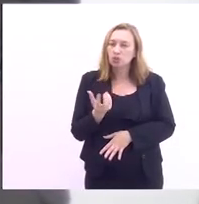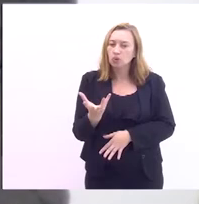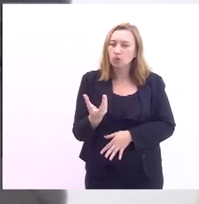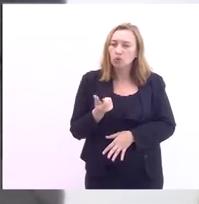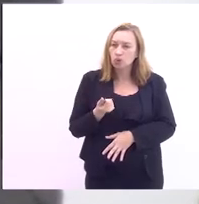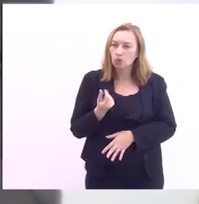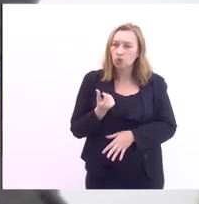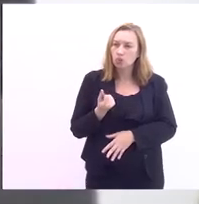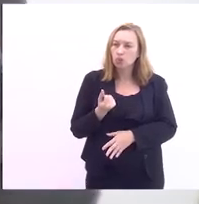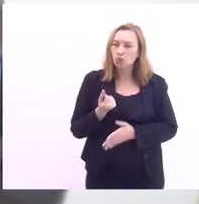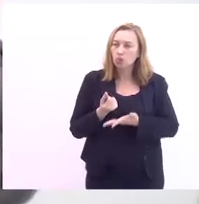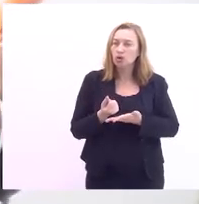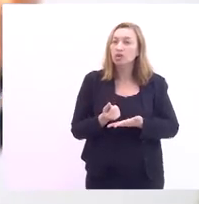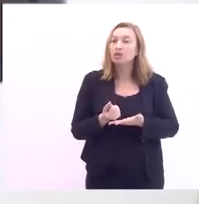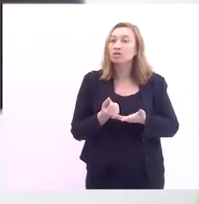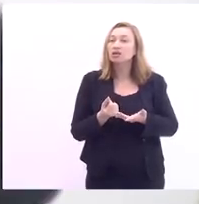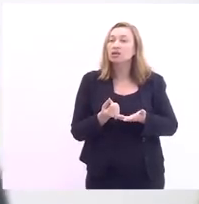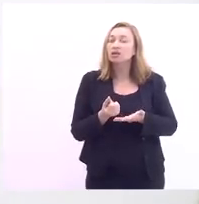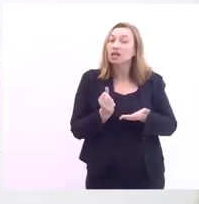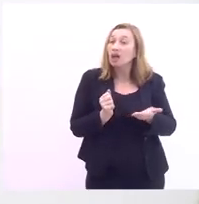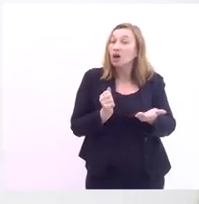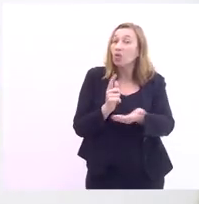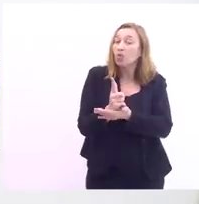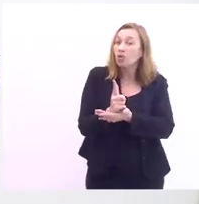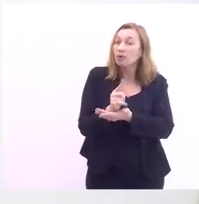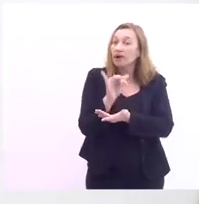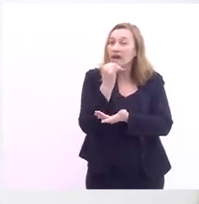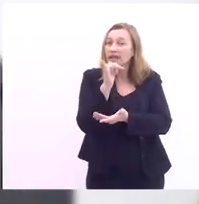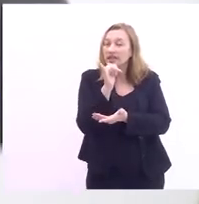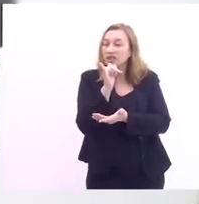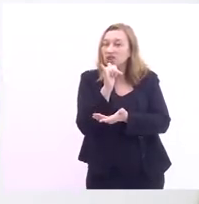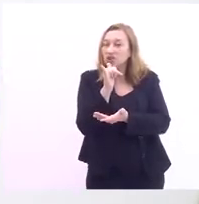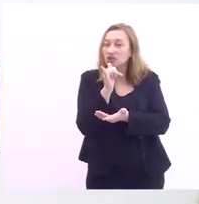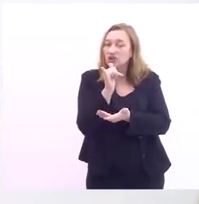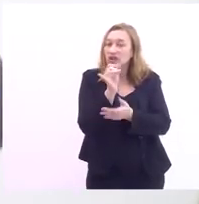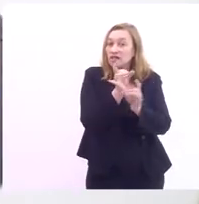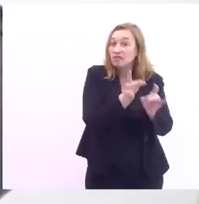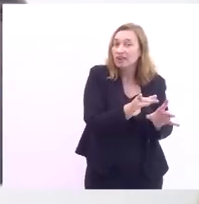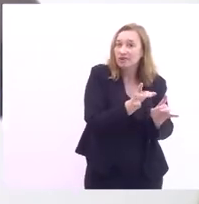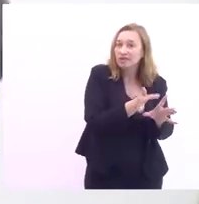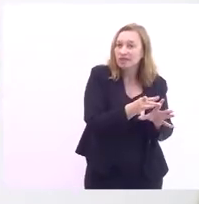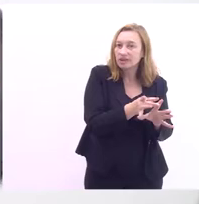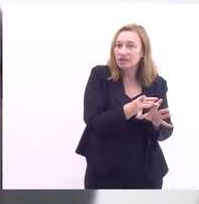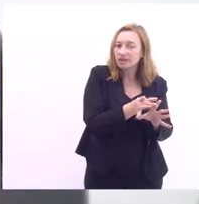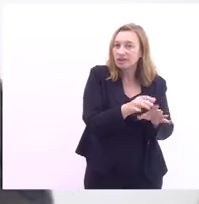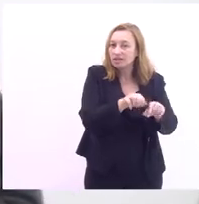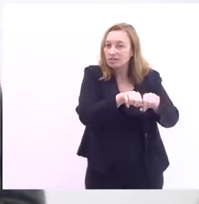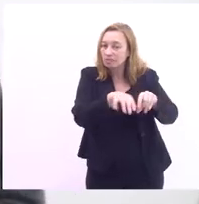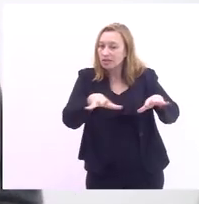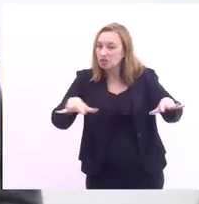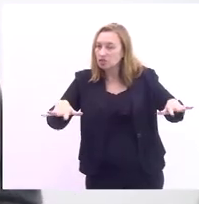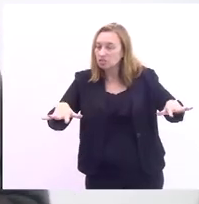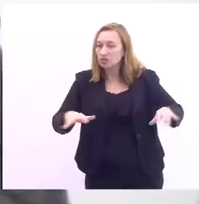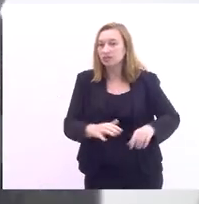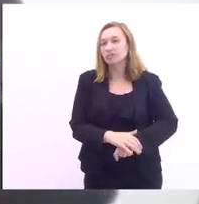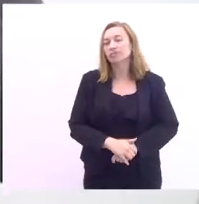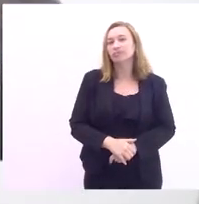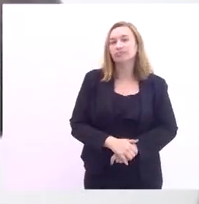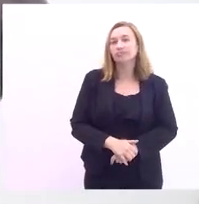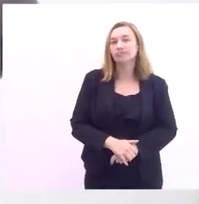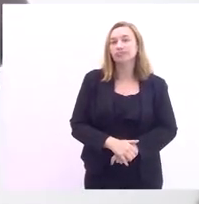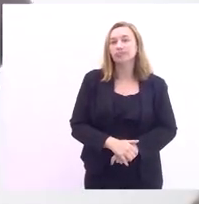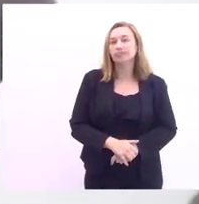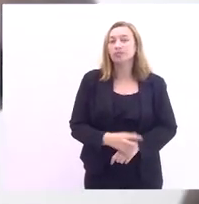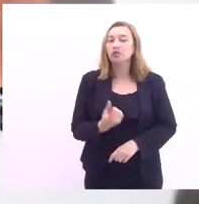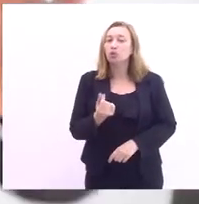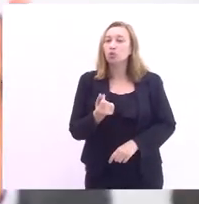dizer isto, e ela compra a energia para vender, para distribuir. E a margem